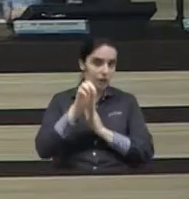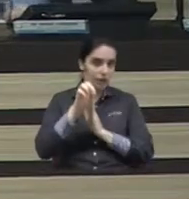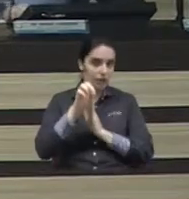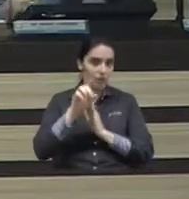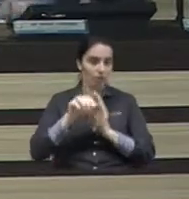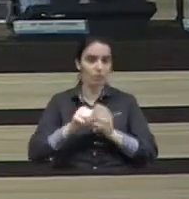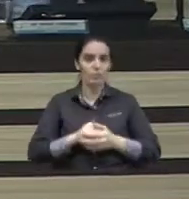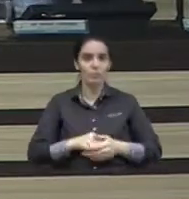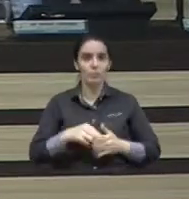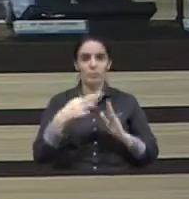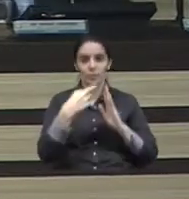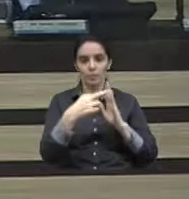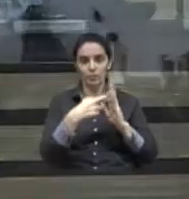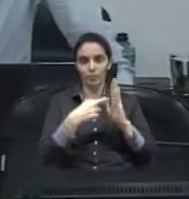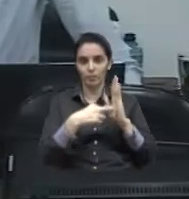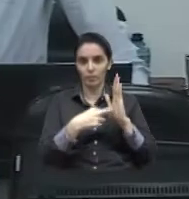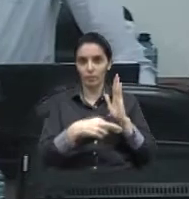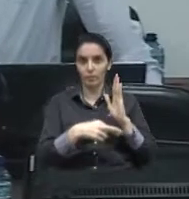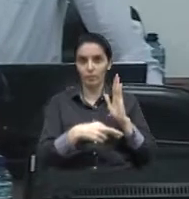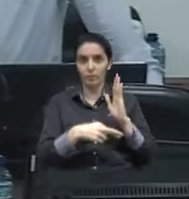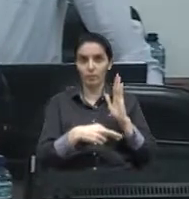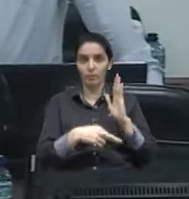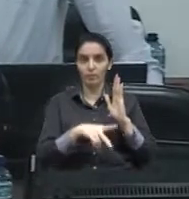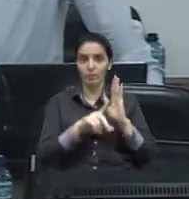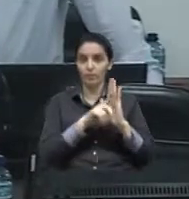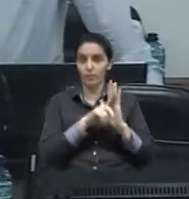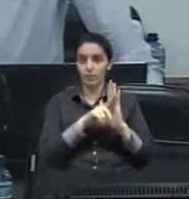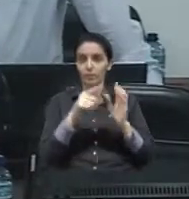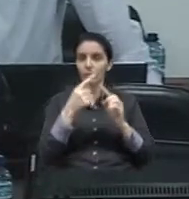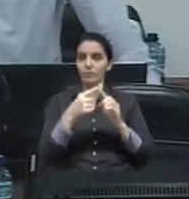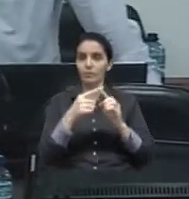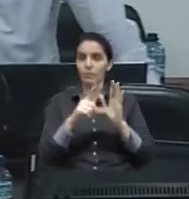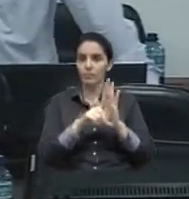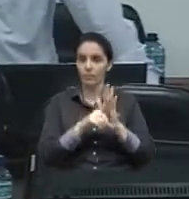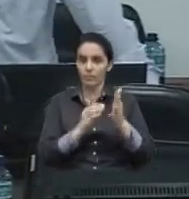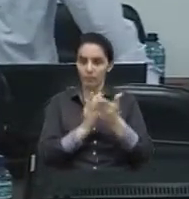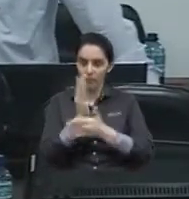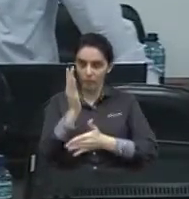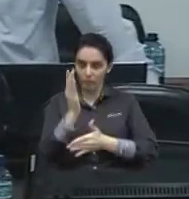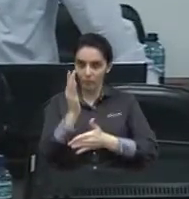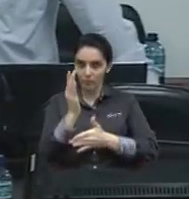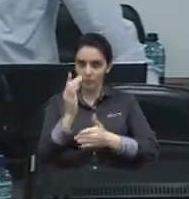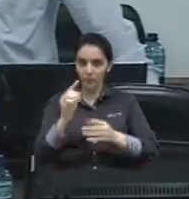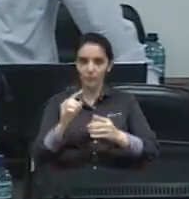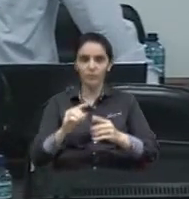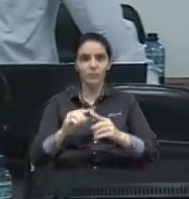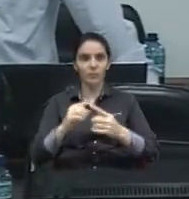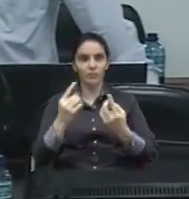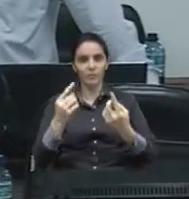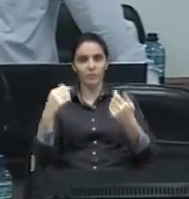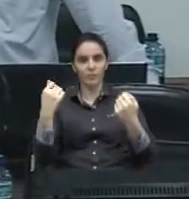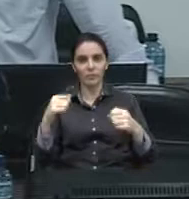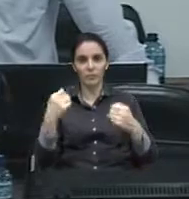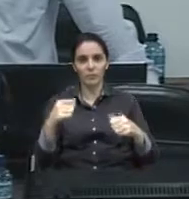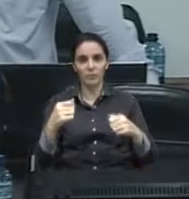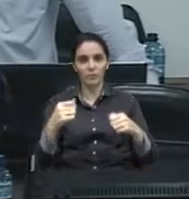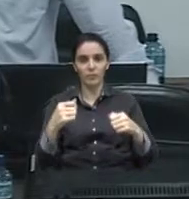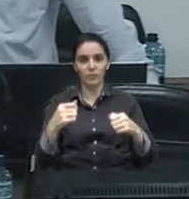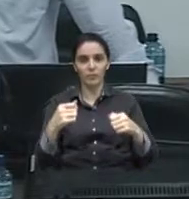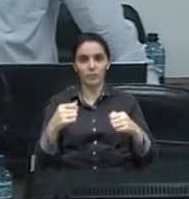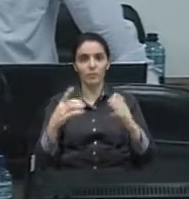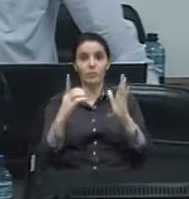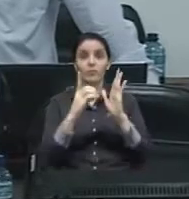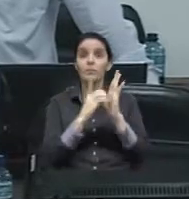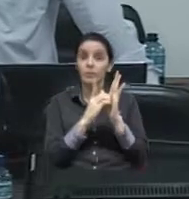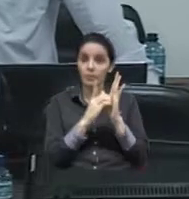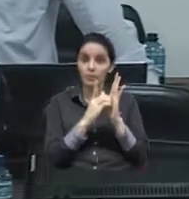a regulamentação dela, né? Porque a lei foi aprovada, mas ela será regulamentada por meio de decreto,